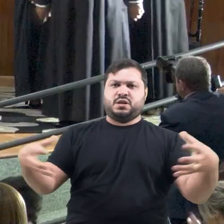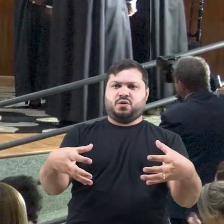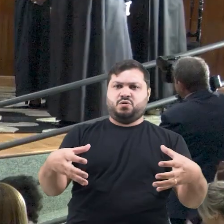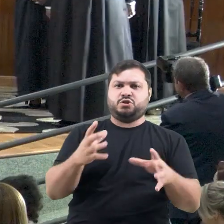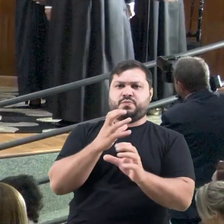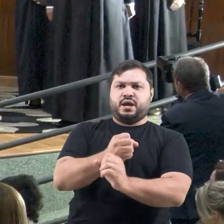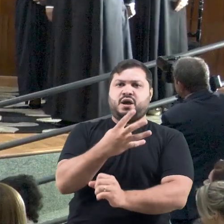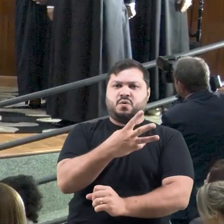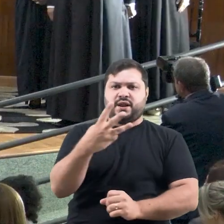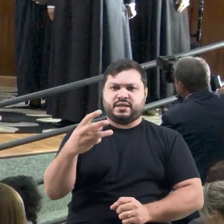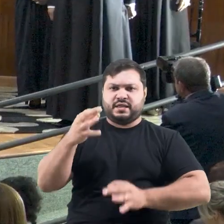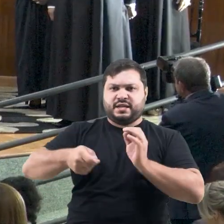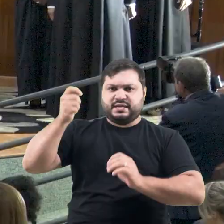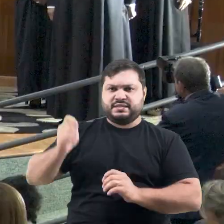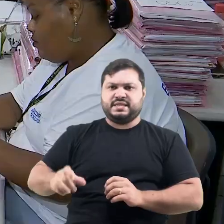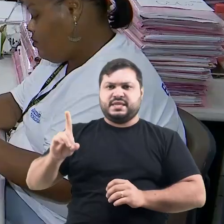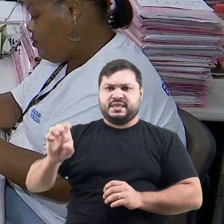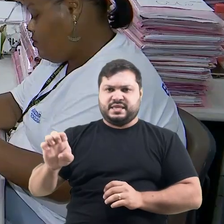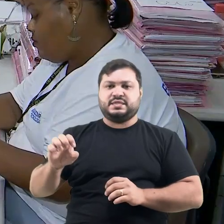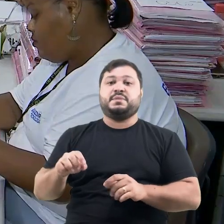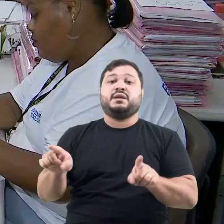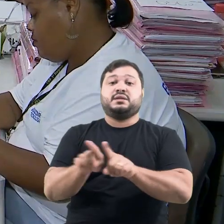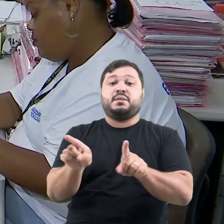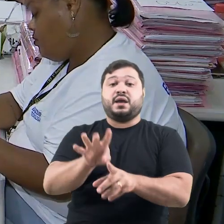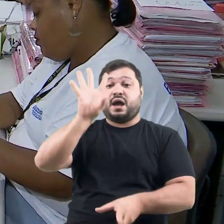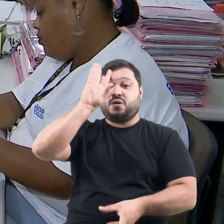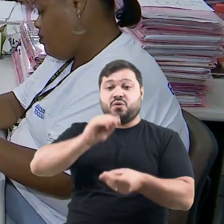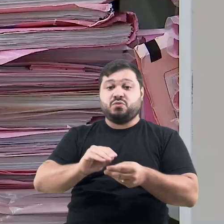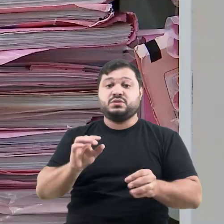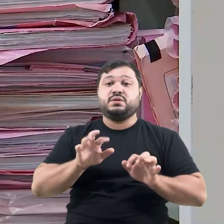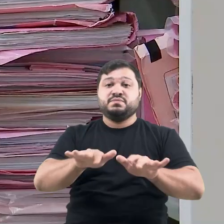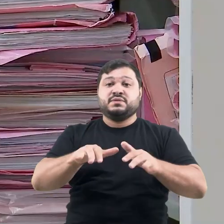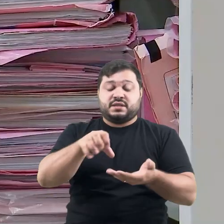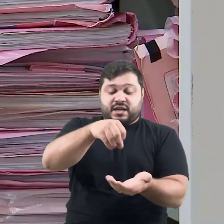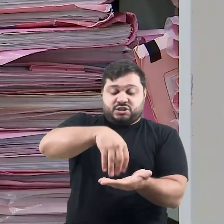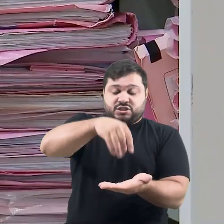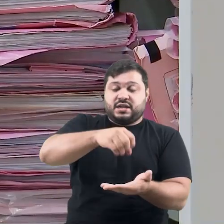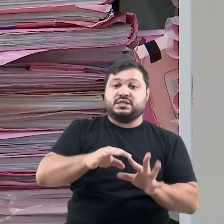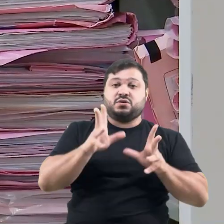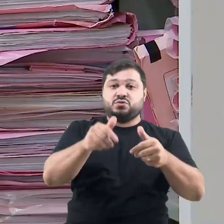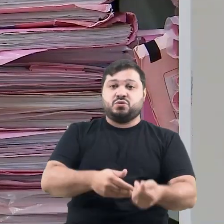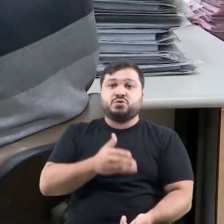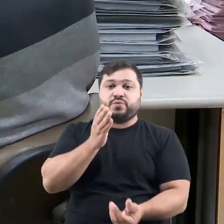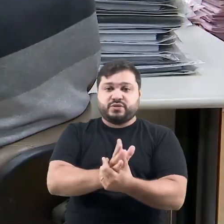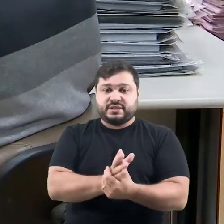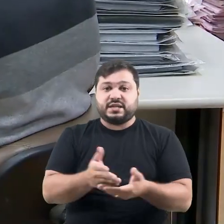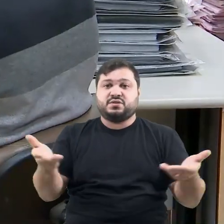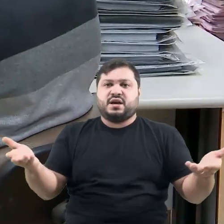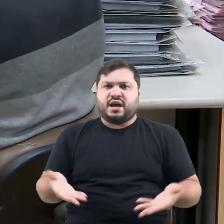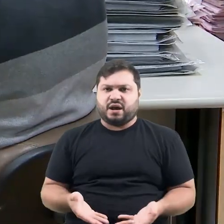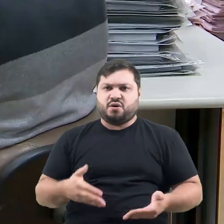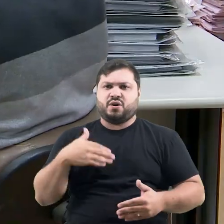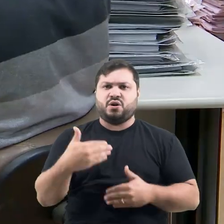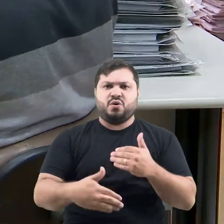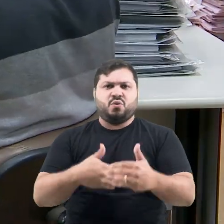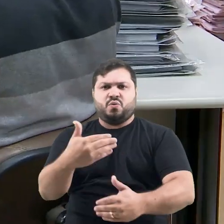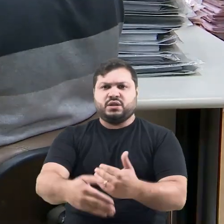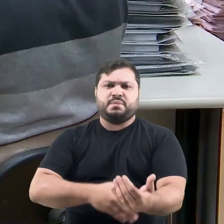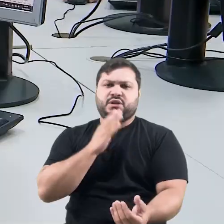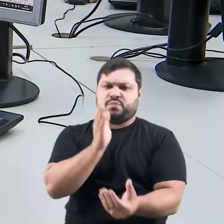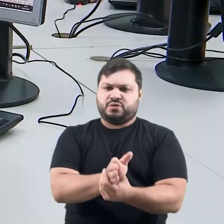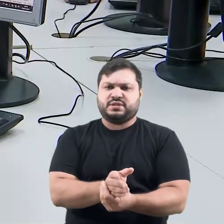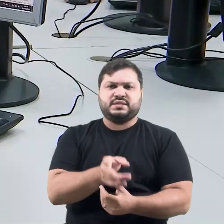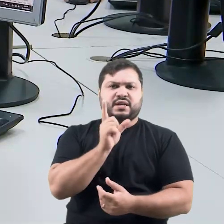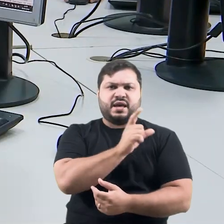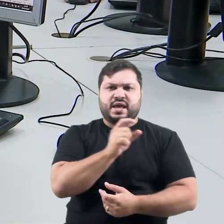para 43 desembargadores e a conclusão da digitalização dos processos. Agora, o andamento